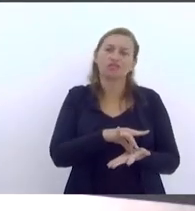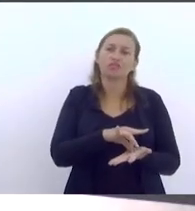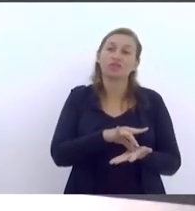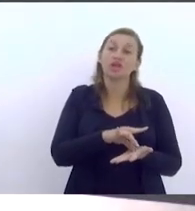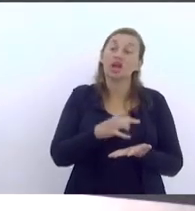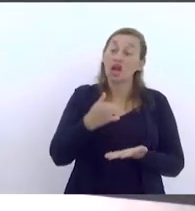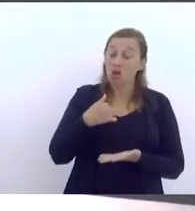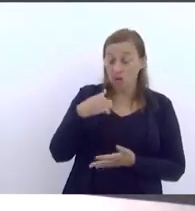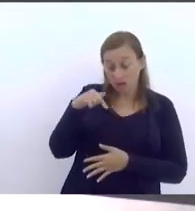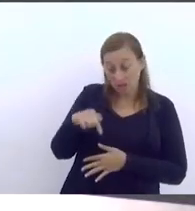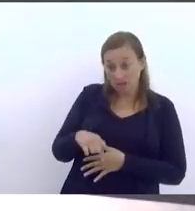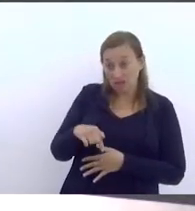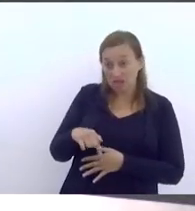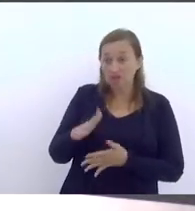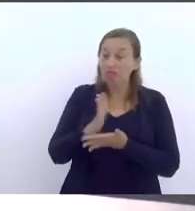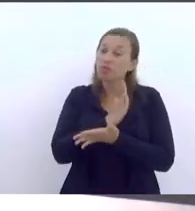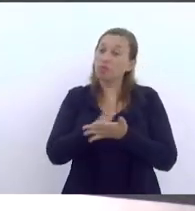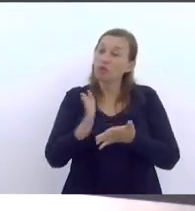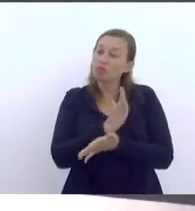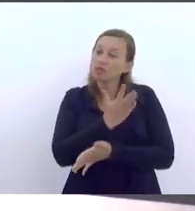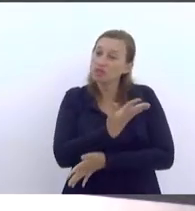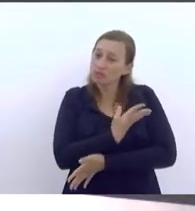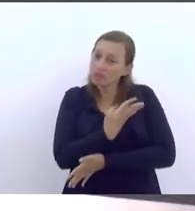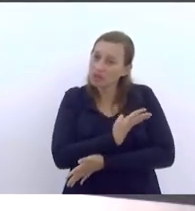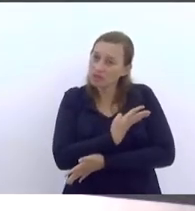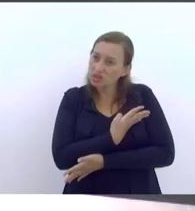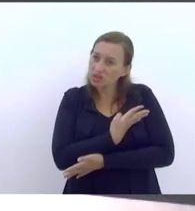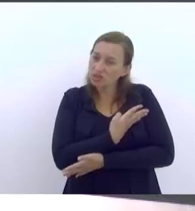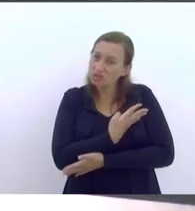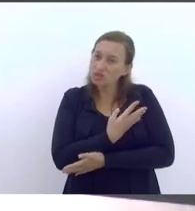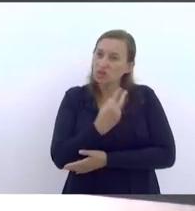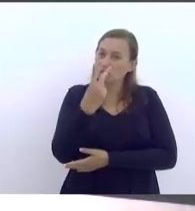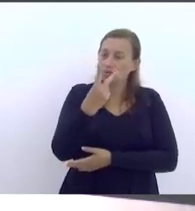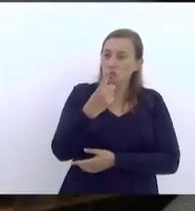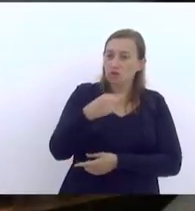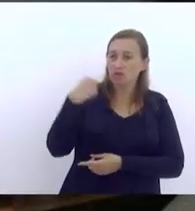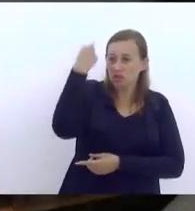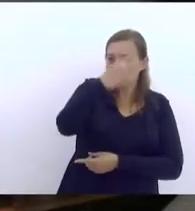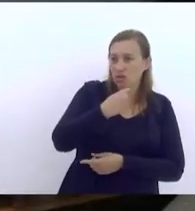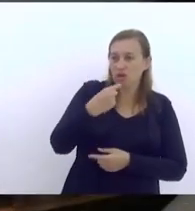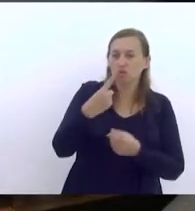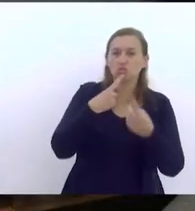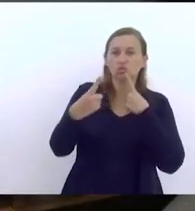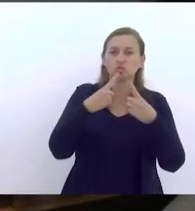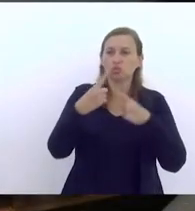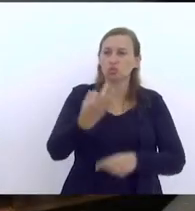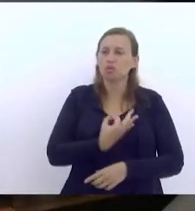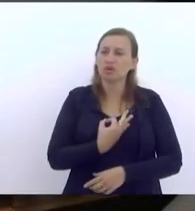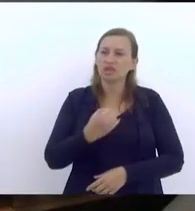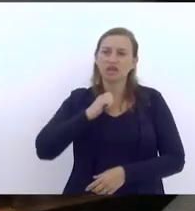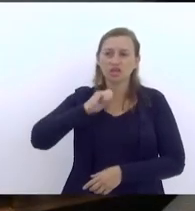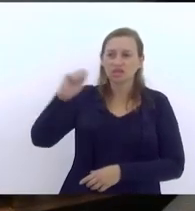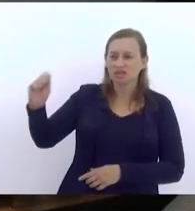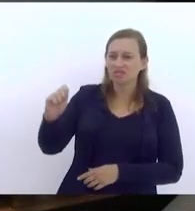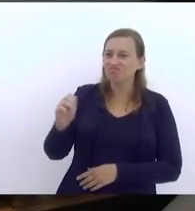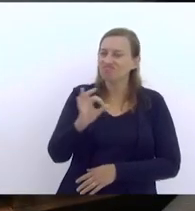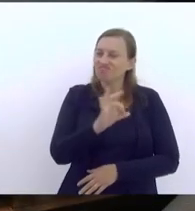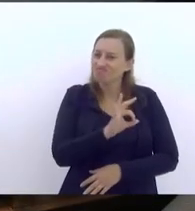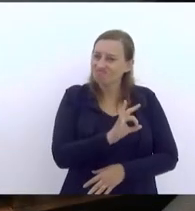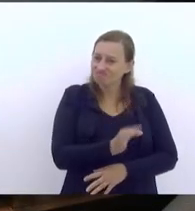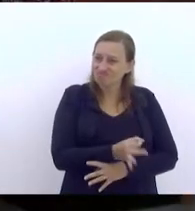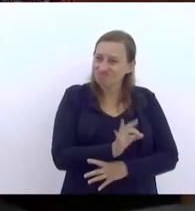Eu estou aqui, como alguns colegas, são 2 horas discutindo uma medalha Tiradentes que